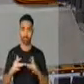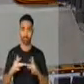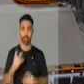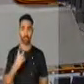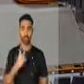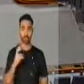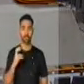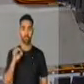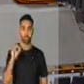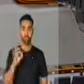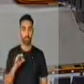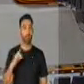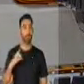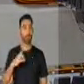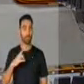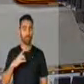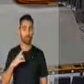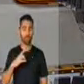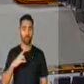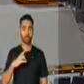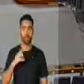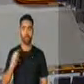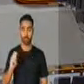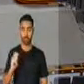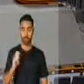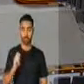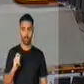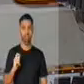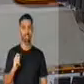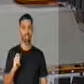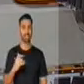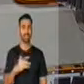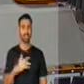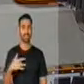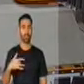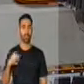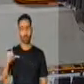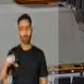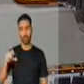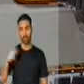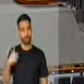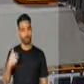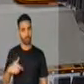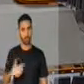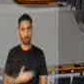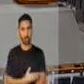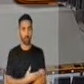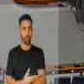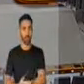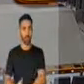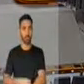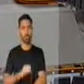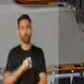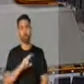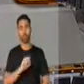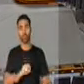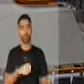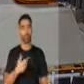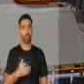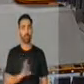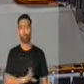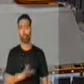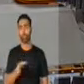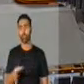tem plano de saúde, e os beneficiários de plano de saúde que não estão acostumados a utilizar o SUS acabam não recorrendo às unidades básicas de